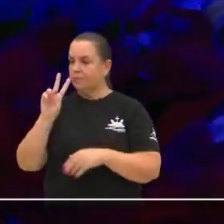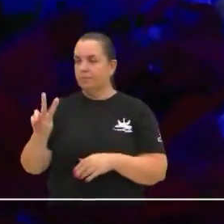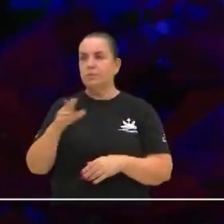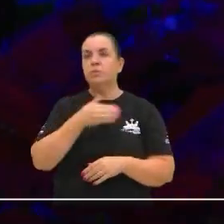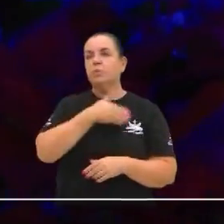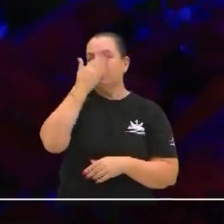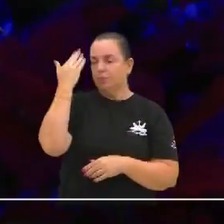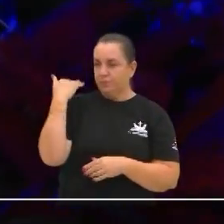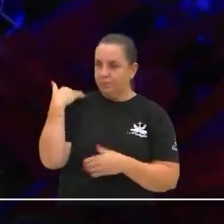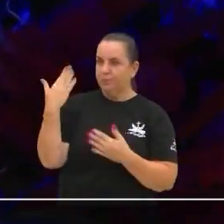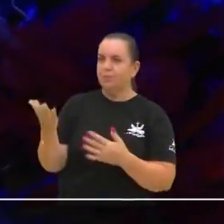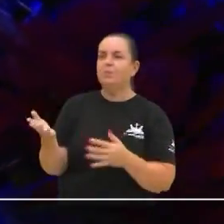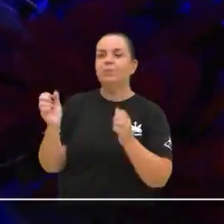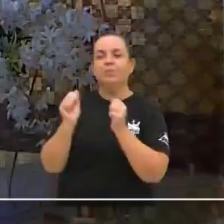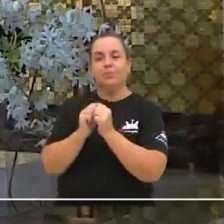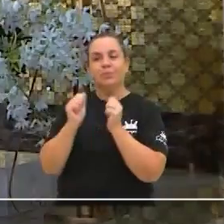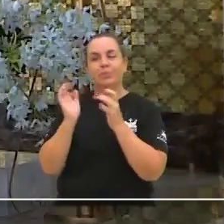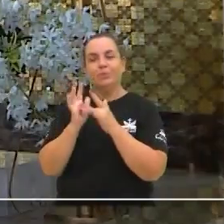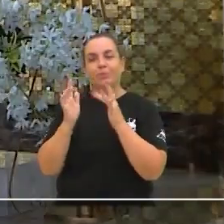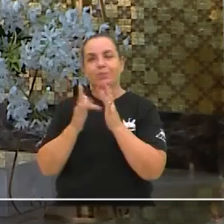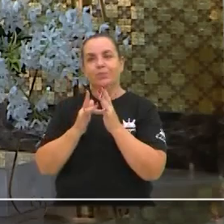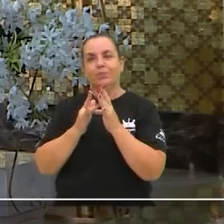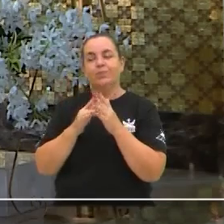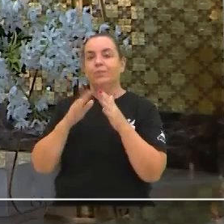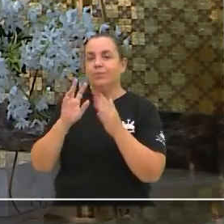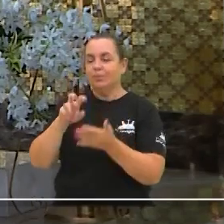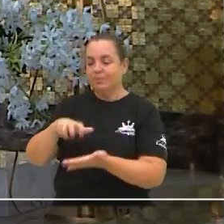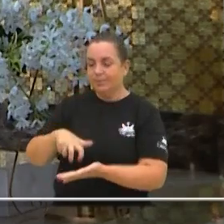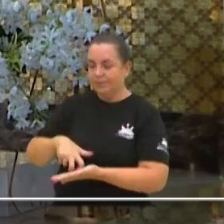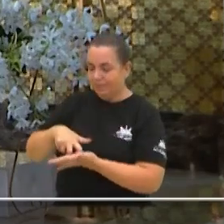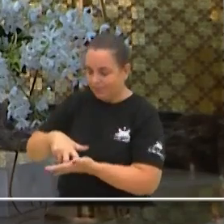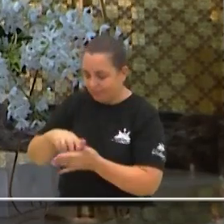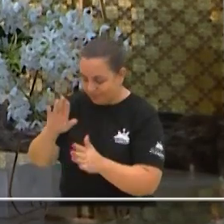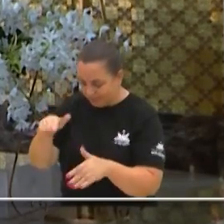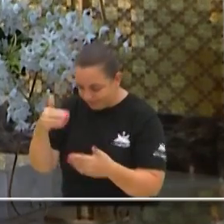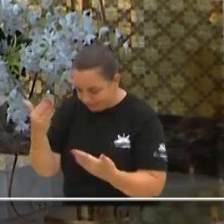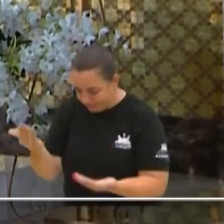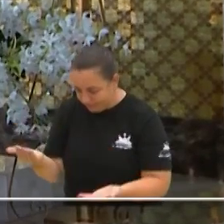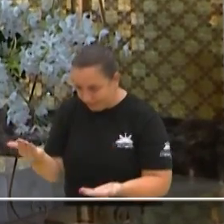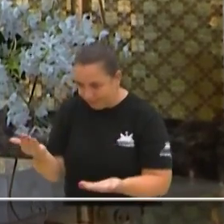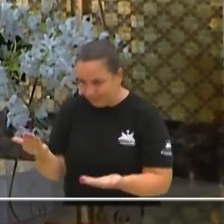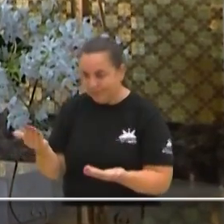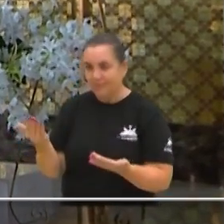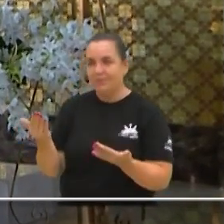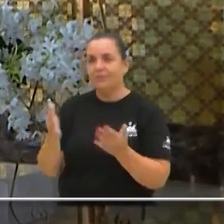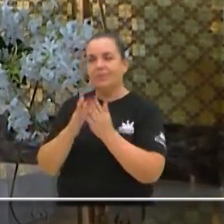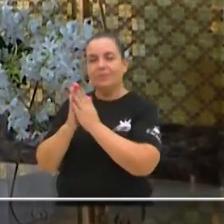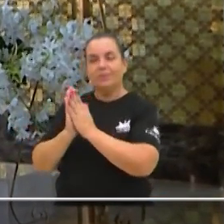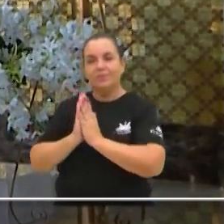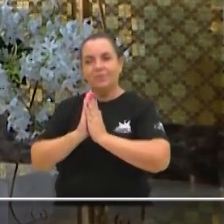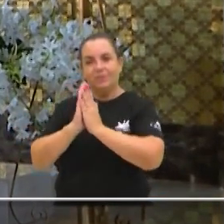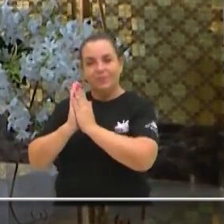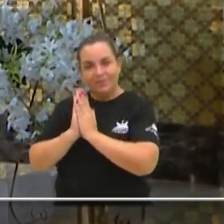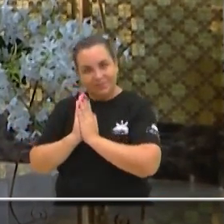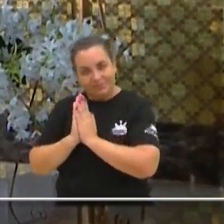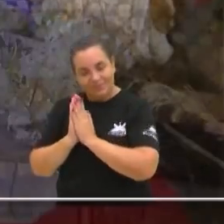Maria, sua mãe, e ajoelharam-se diante dele. Deles o adoraram.